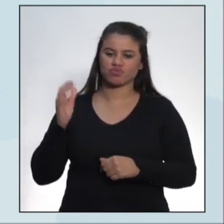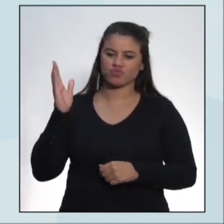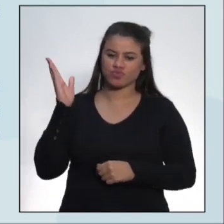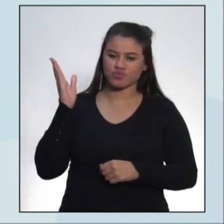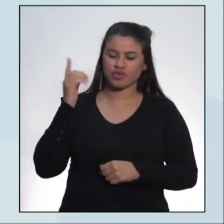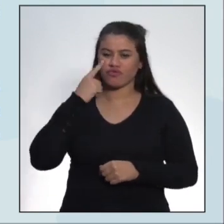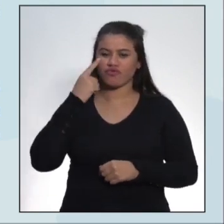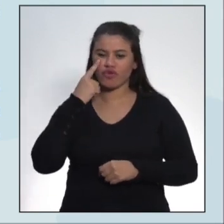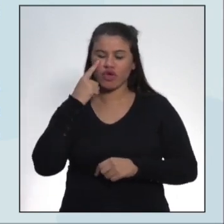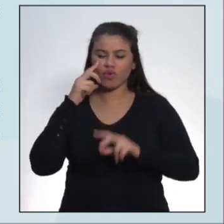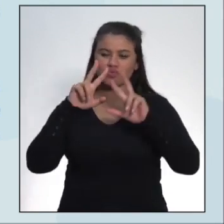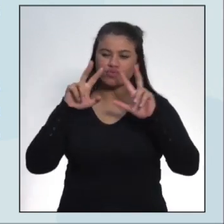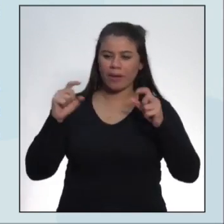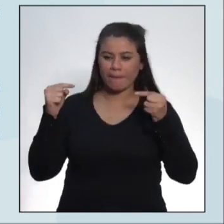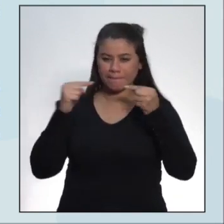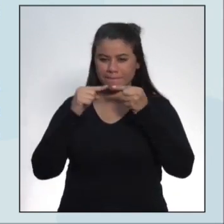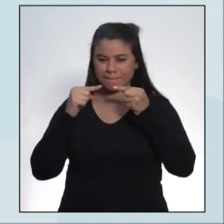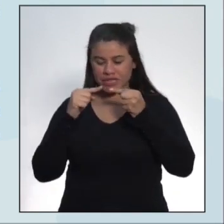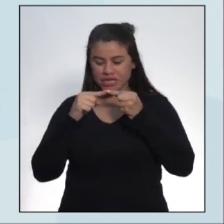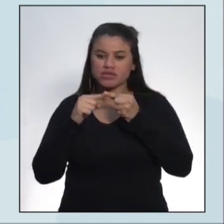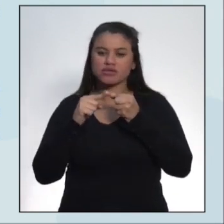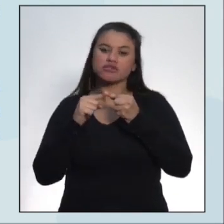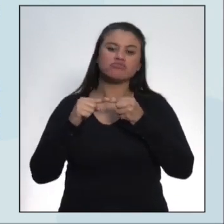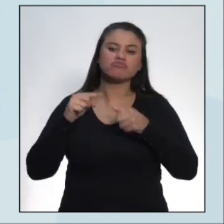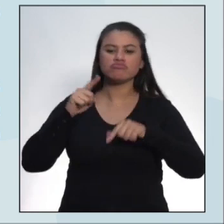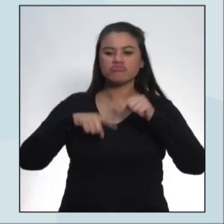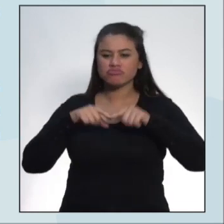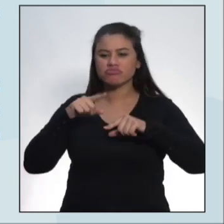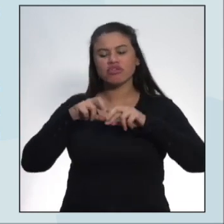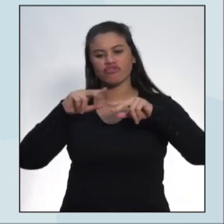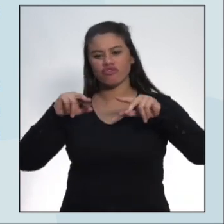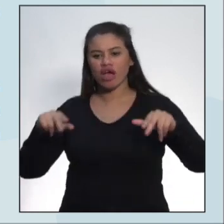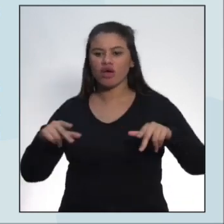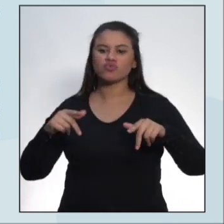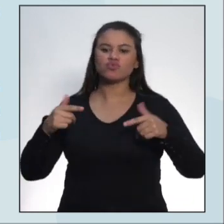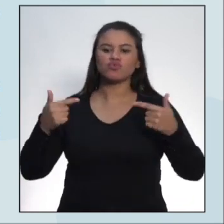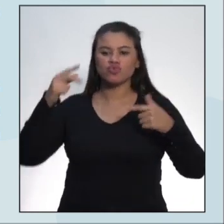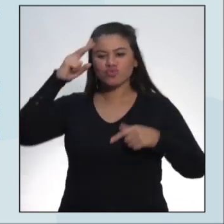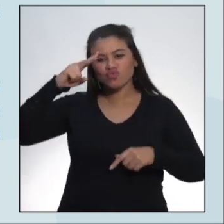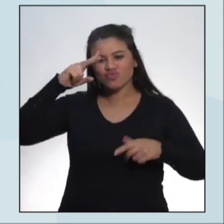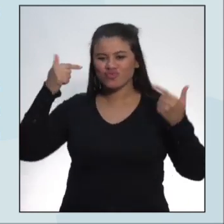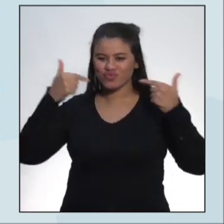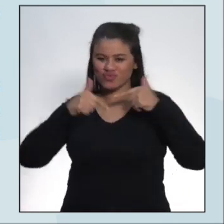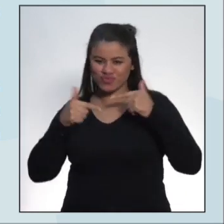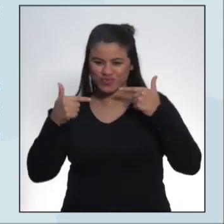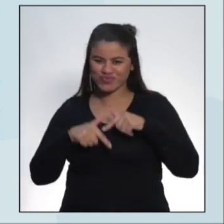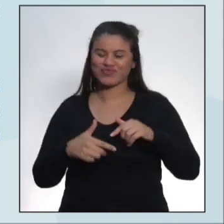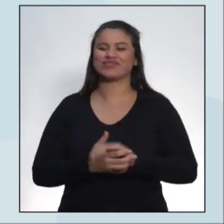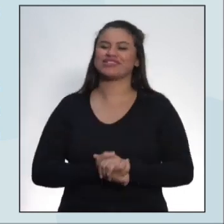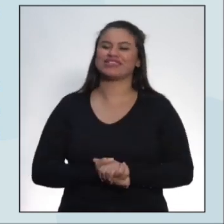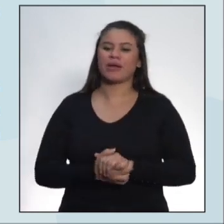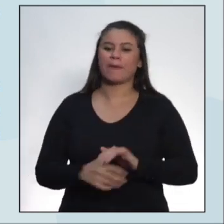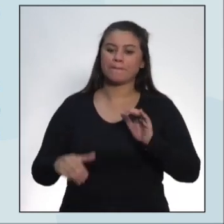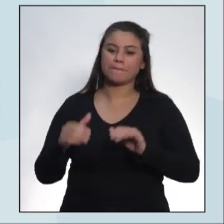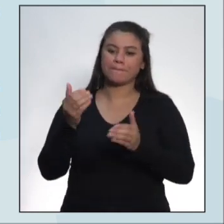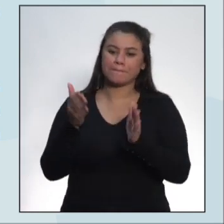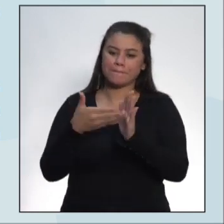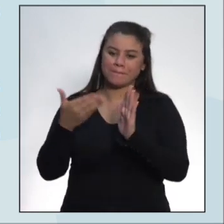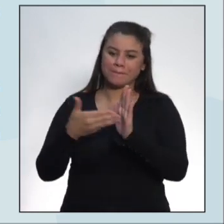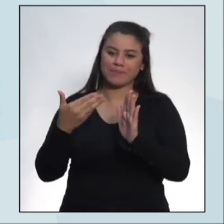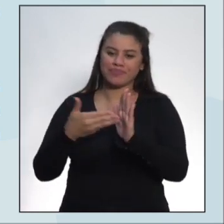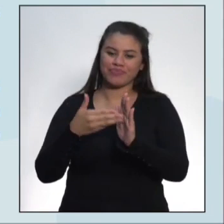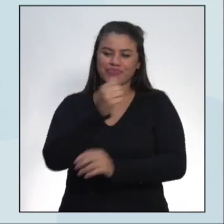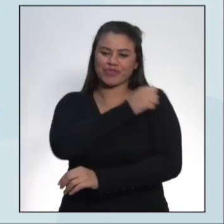de costumes a partir das atividades do caderno do primeiro bimestre, o caderno do aluno do primeiro bimestre. Esse é o nosso objetivo de hoje,